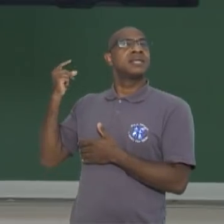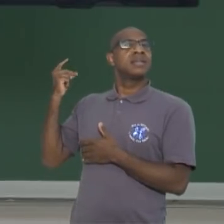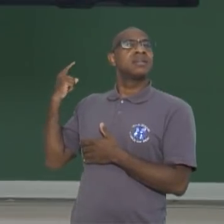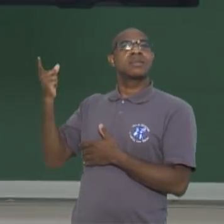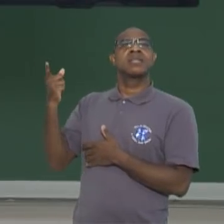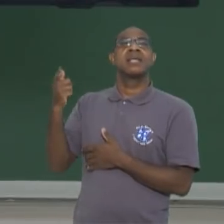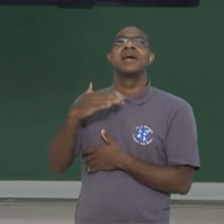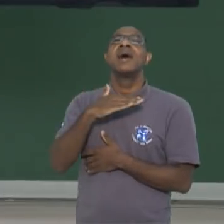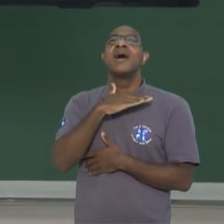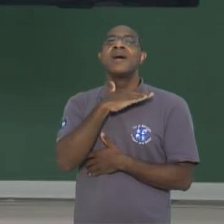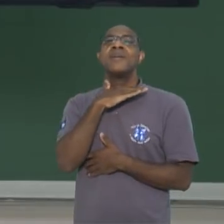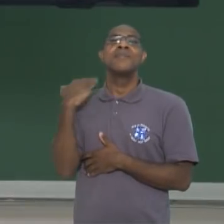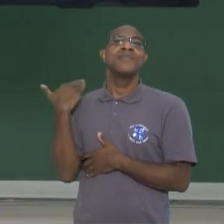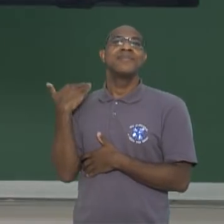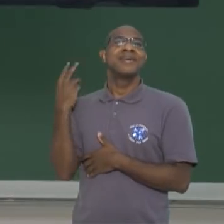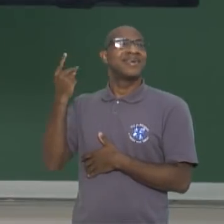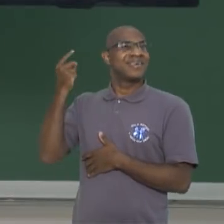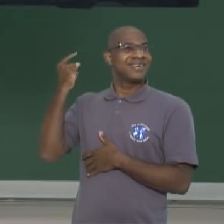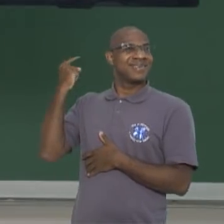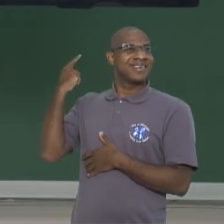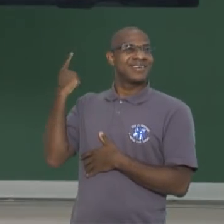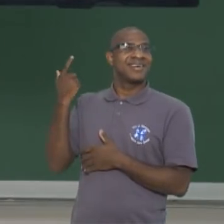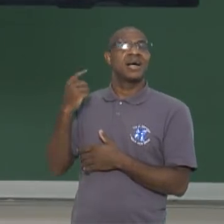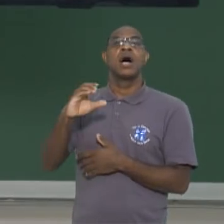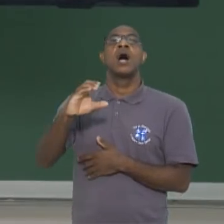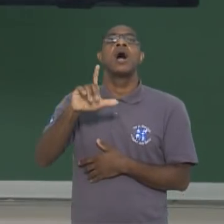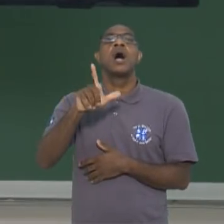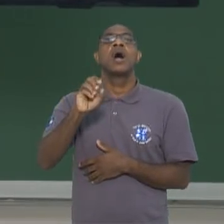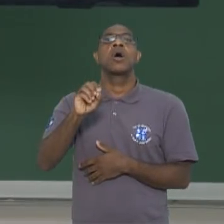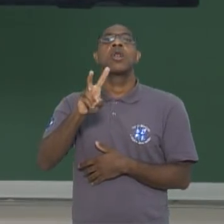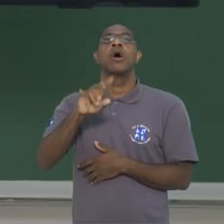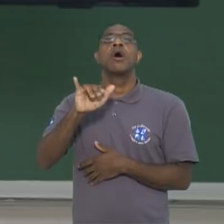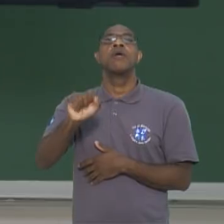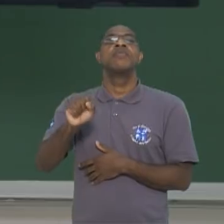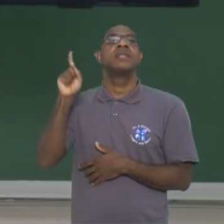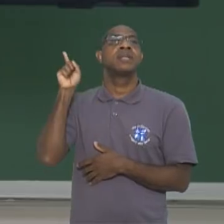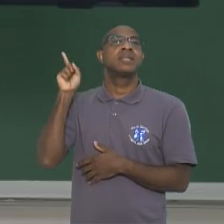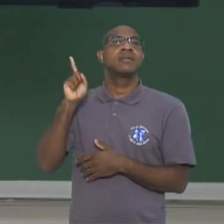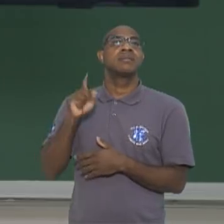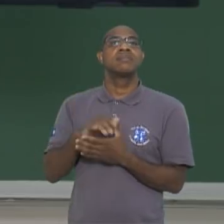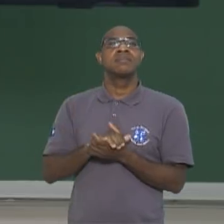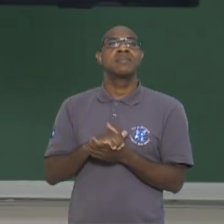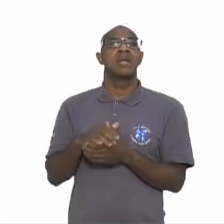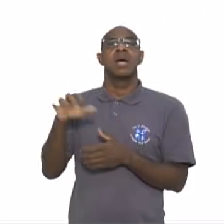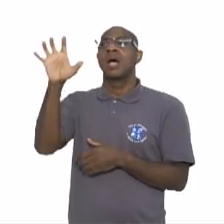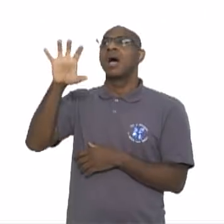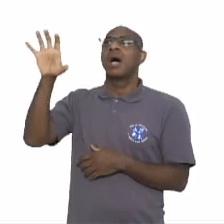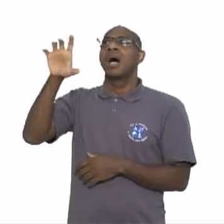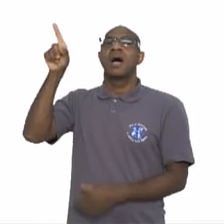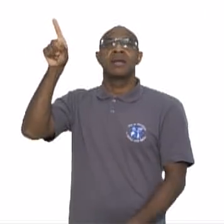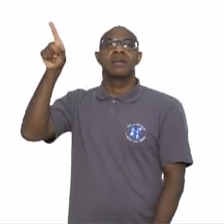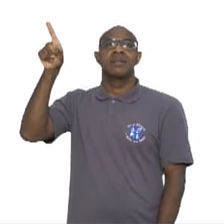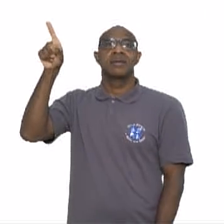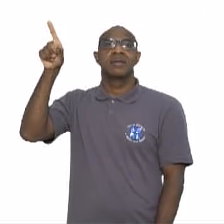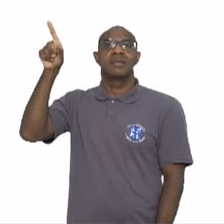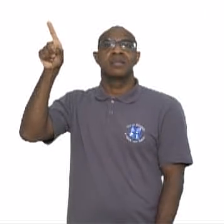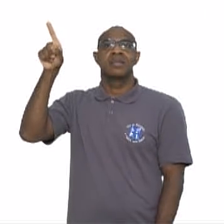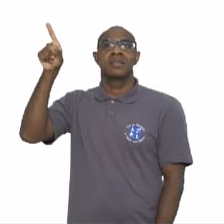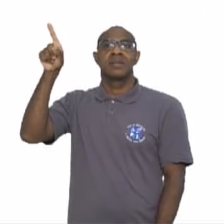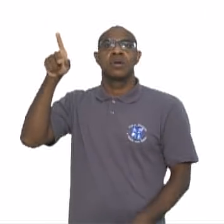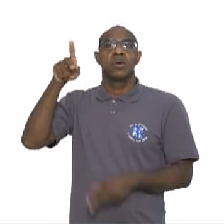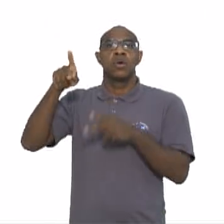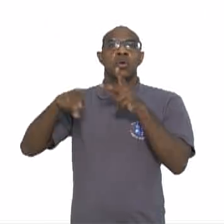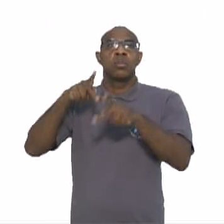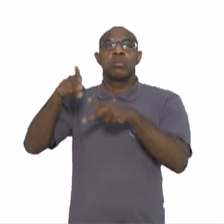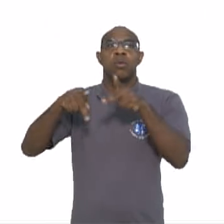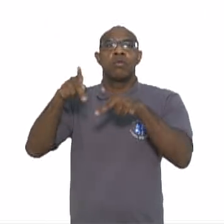de Clovis. Então, essa daqui é a região onde se encontra, né, o reino franco. Então, vocês podem